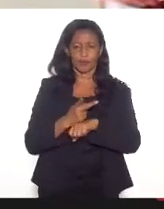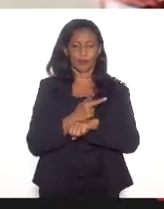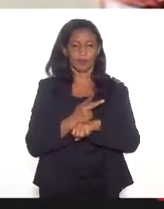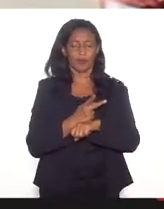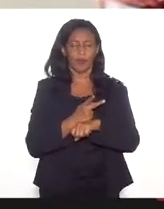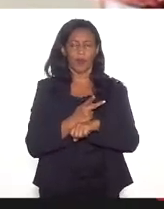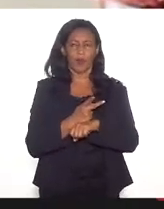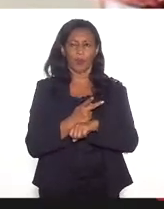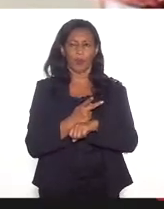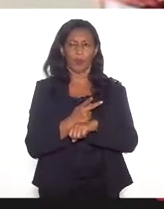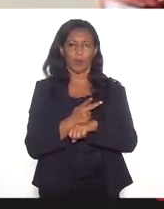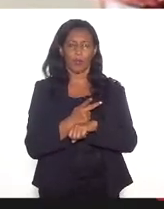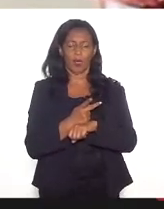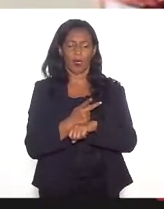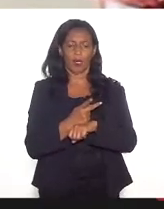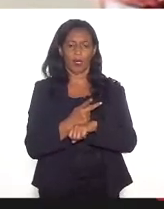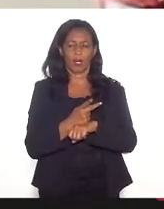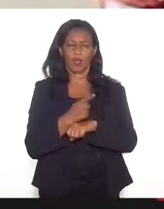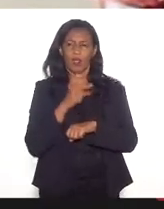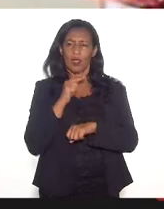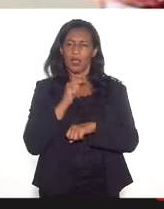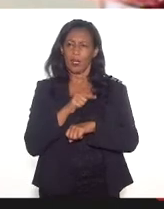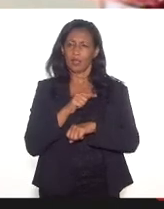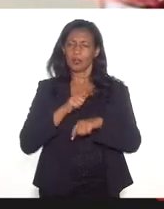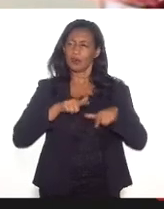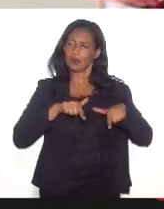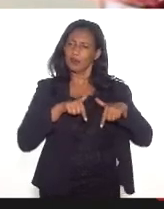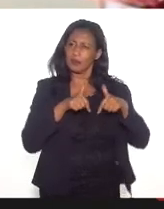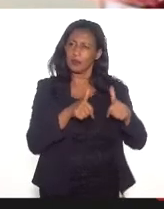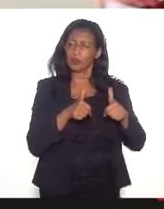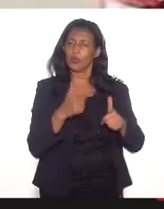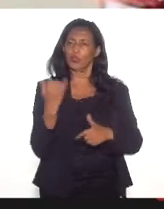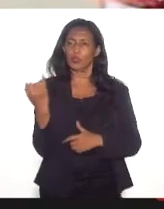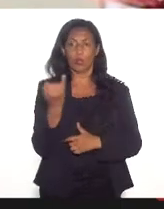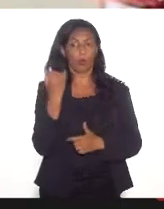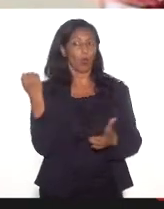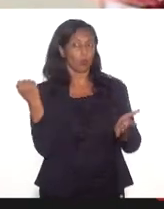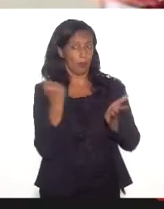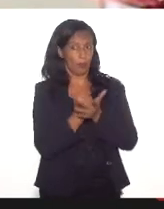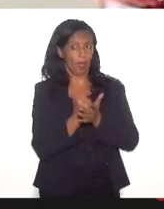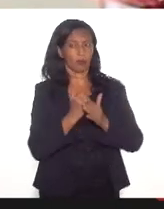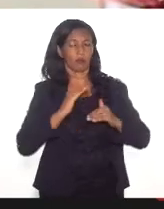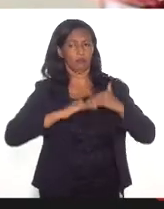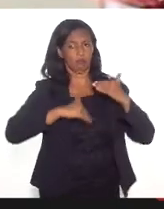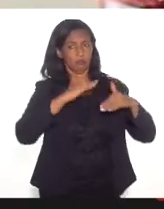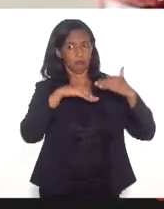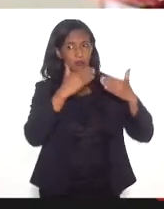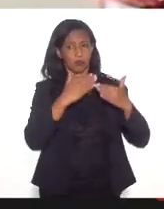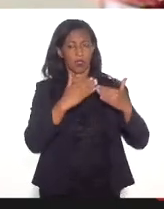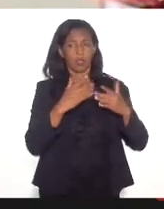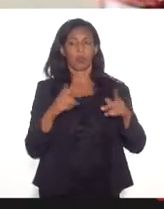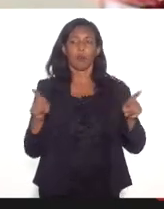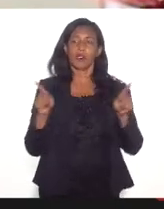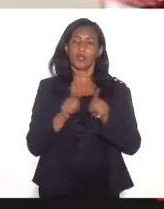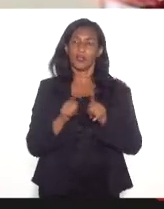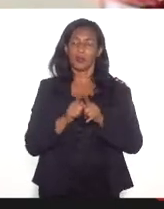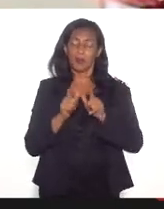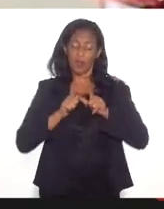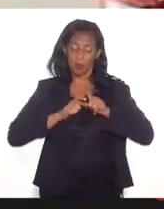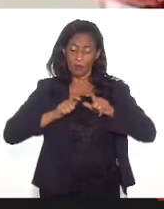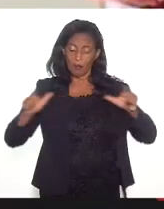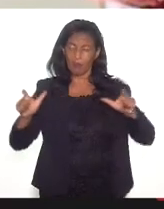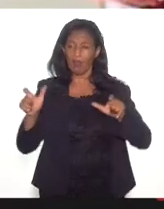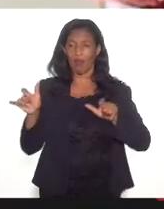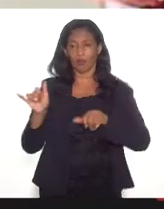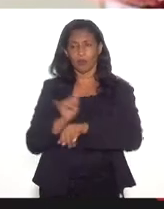vislumbrar essas iniciativas que são importantes, que têm impacto, que bem-sucedidas, como aprimorar seu planejamento e como